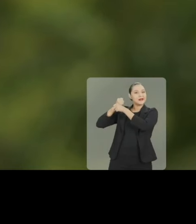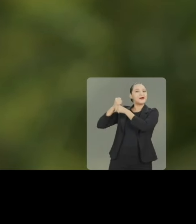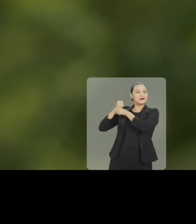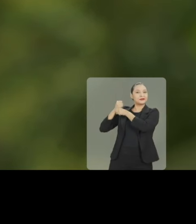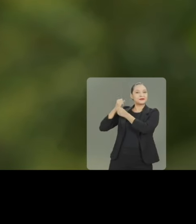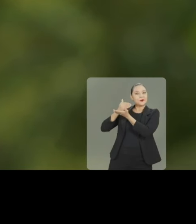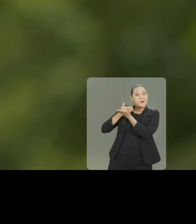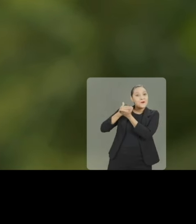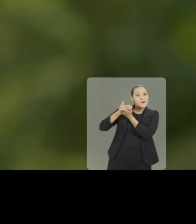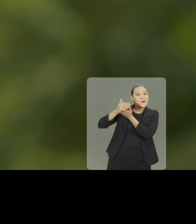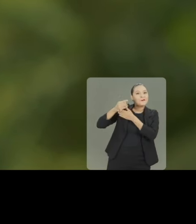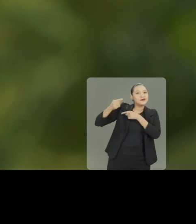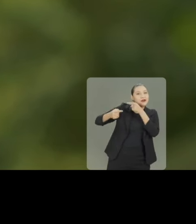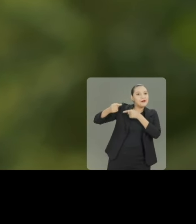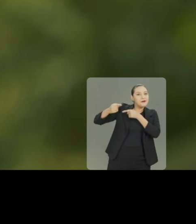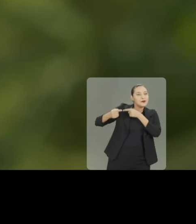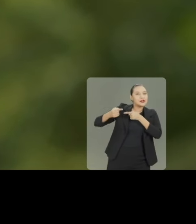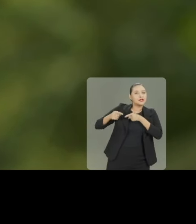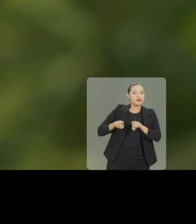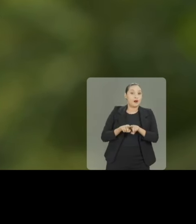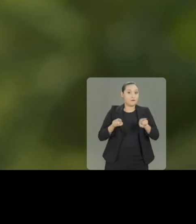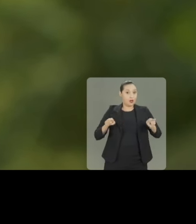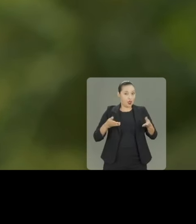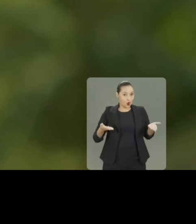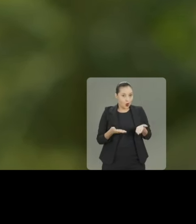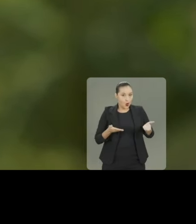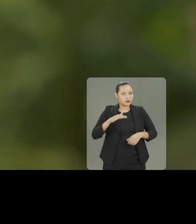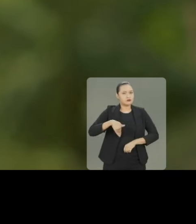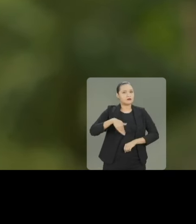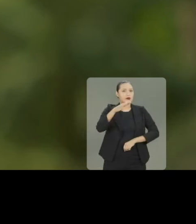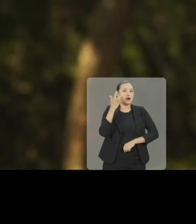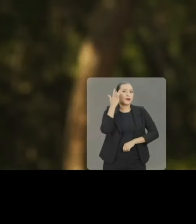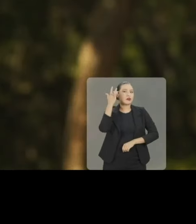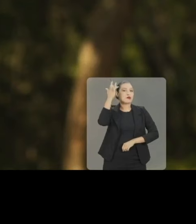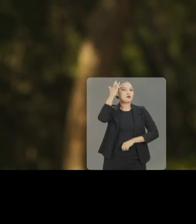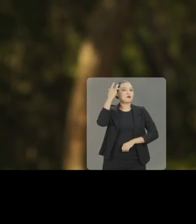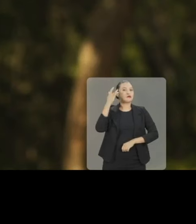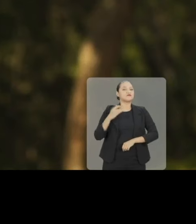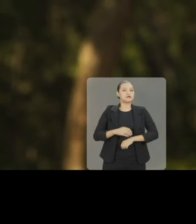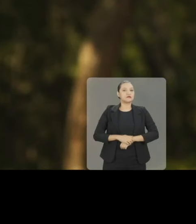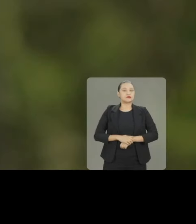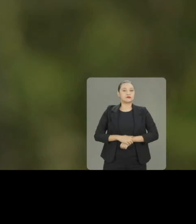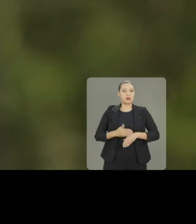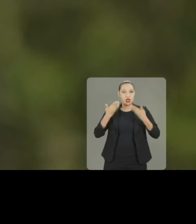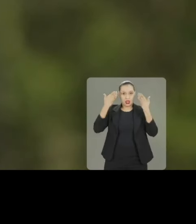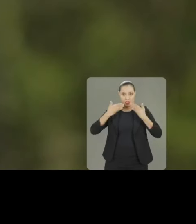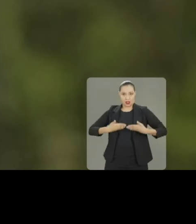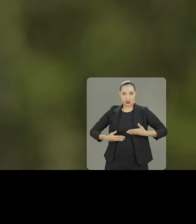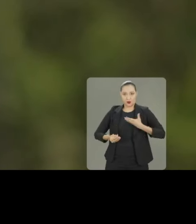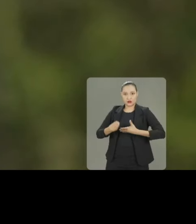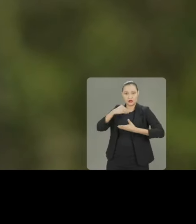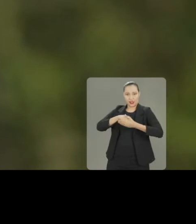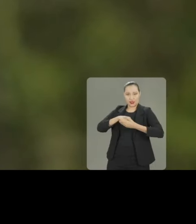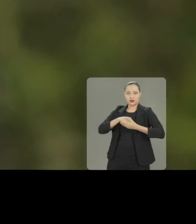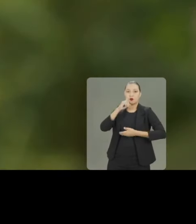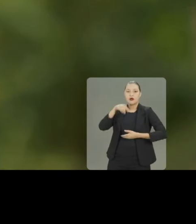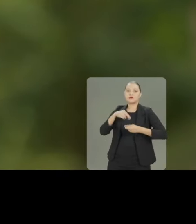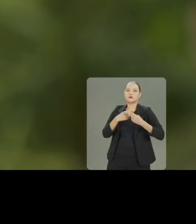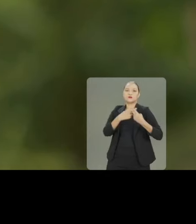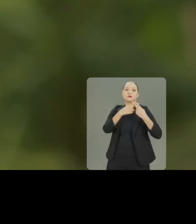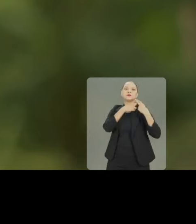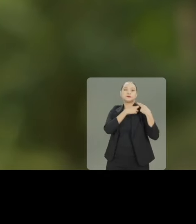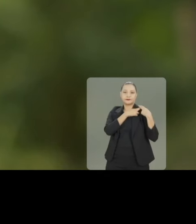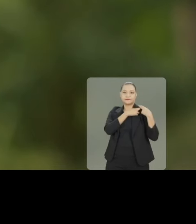entusiasmo dos primeiros passos na vida pública, mas muito mais maduro, muito mais preparado. O que me manteve como essência